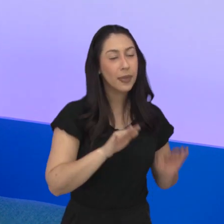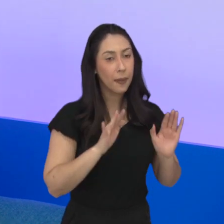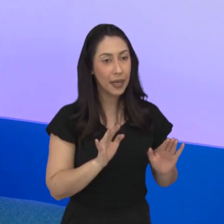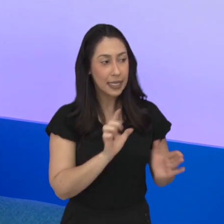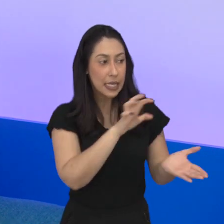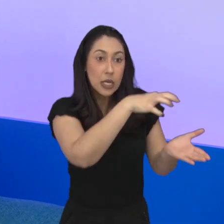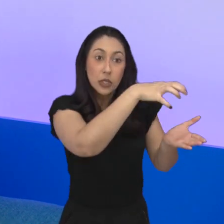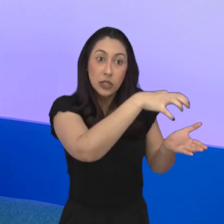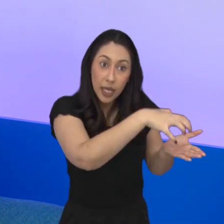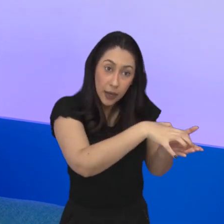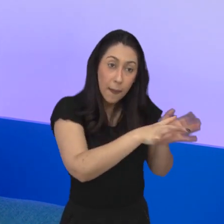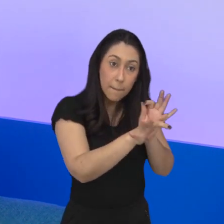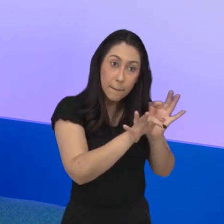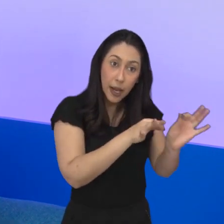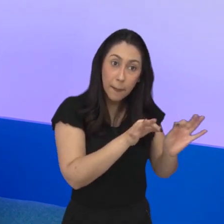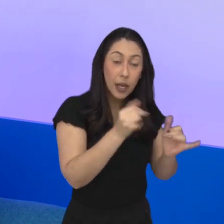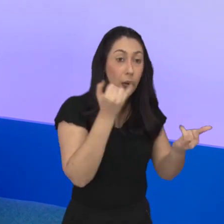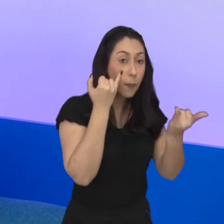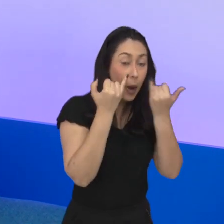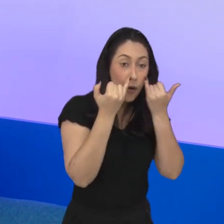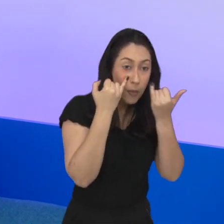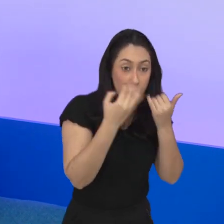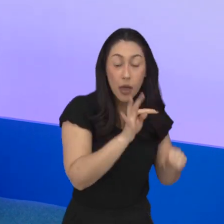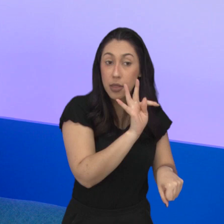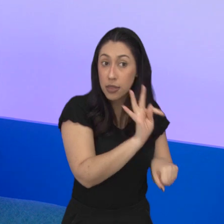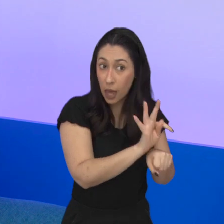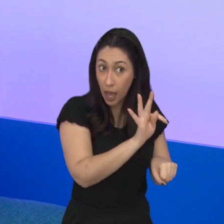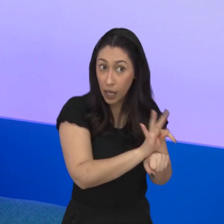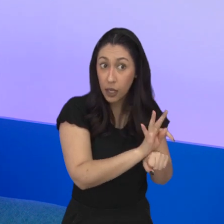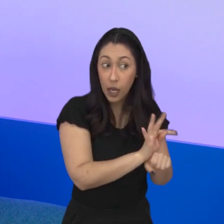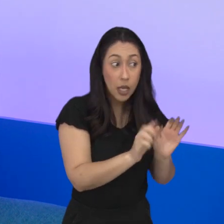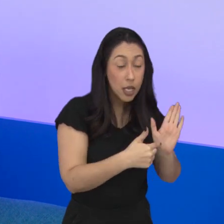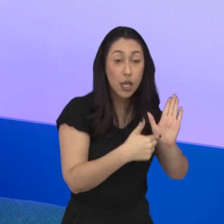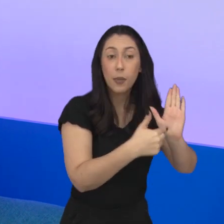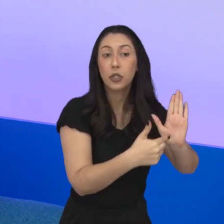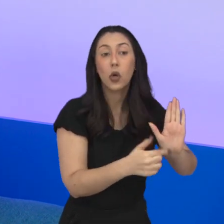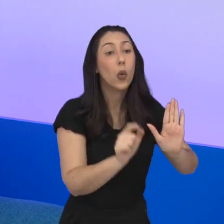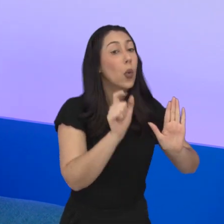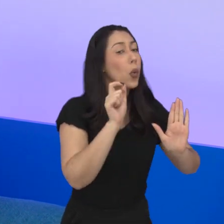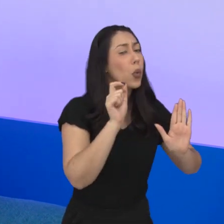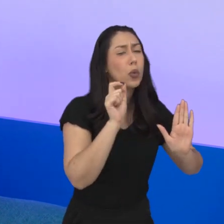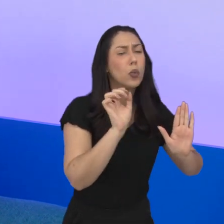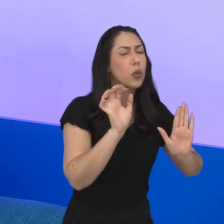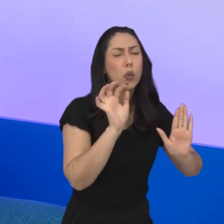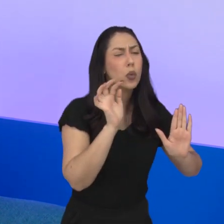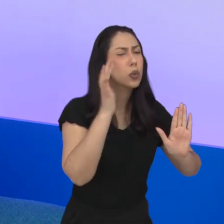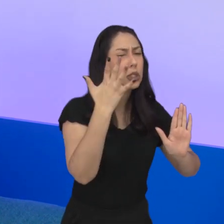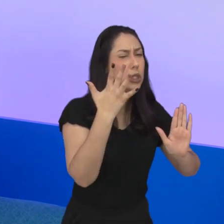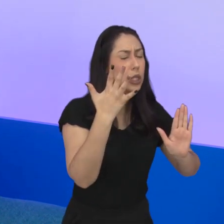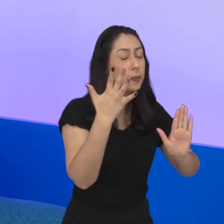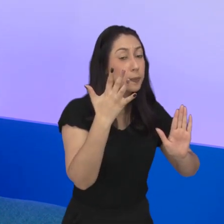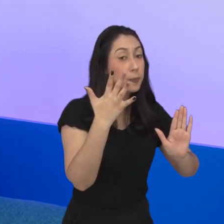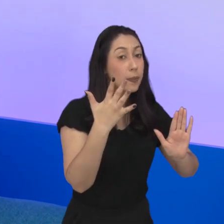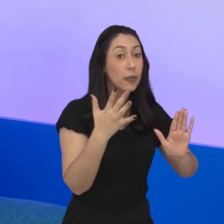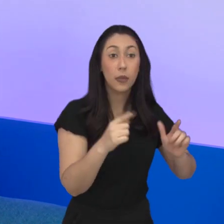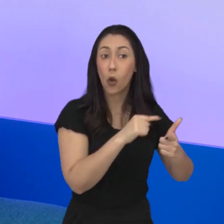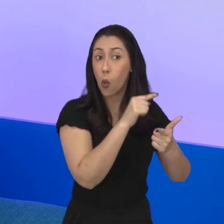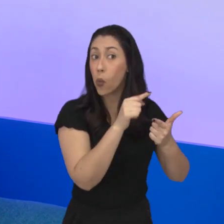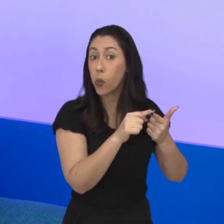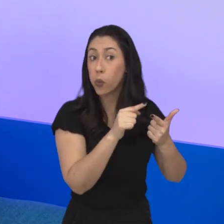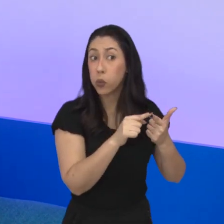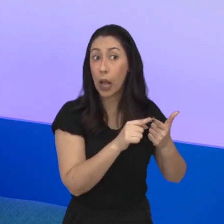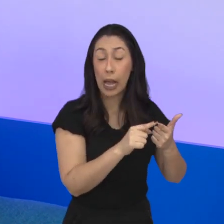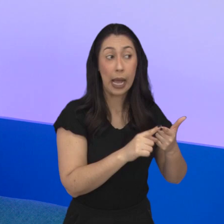CEMADEM produz é uma informação técnica, onde a gente tenta especificar o tipo de risco que a gente está prevendo que possa acontecer,